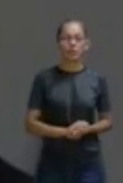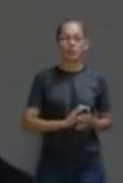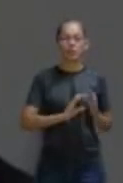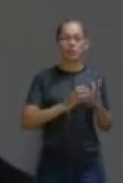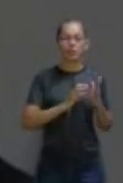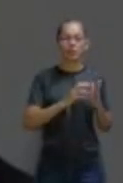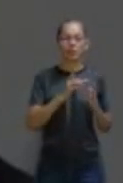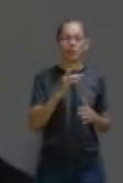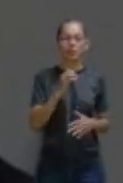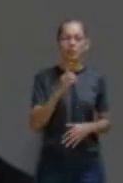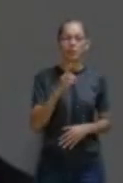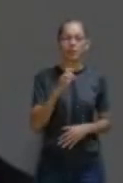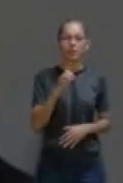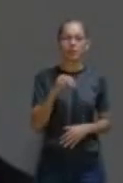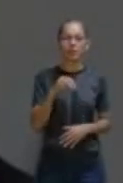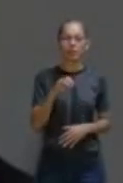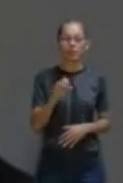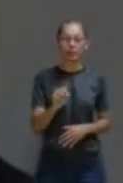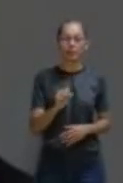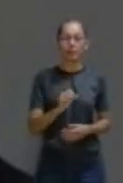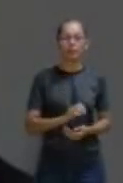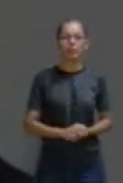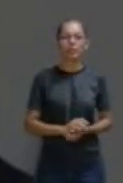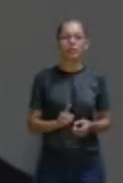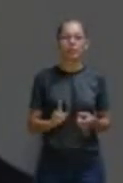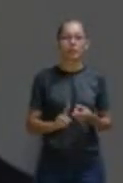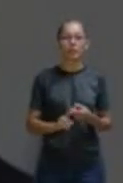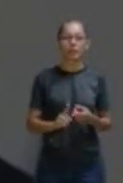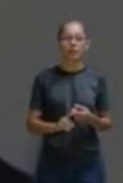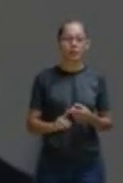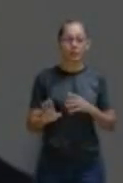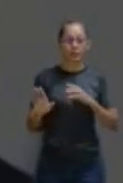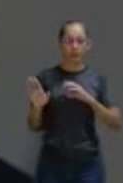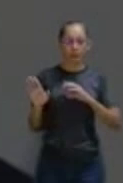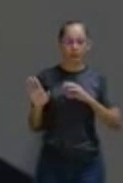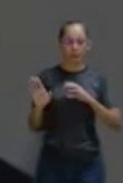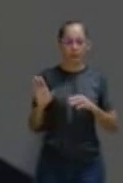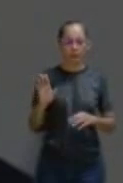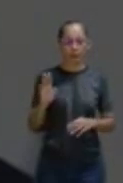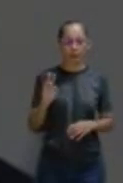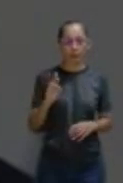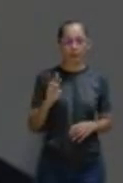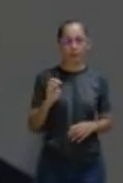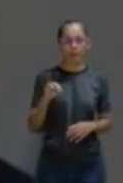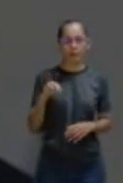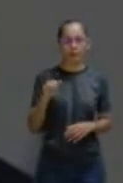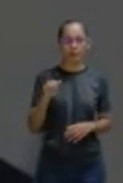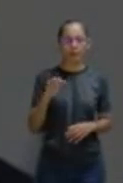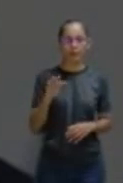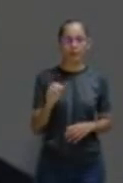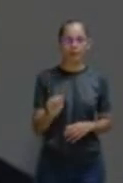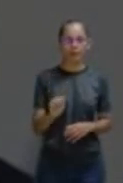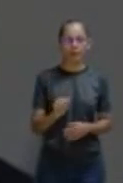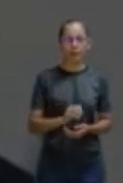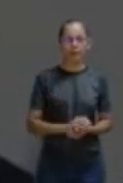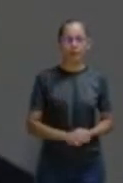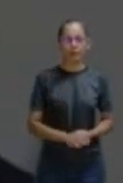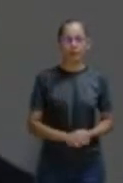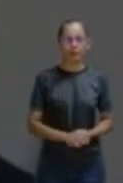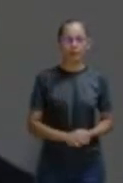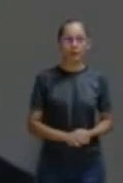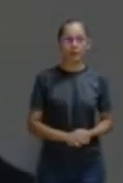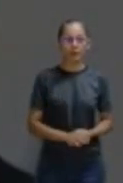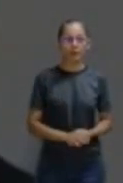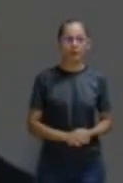traja toga preta. E também requerente Renata Elsmeister de Abreu.